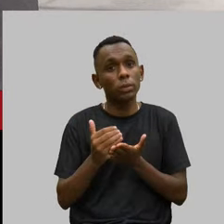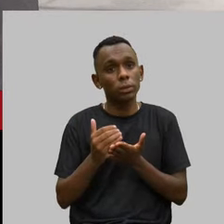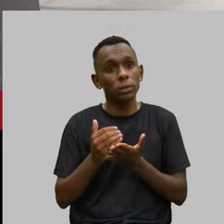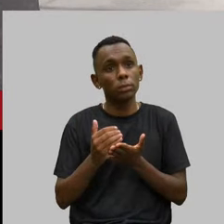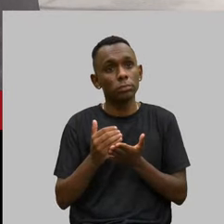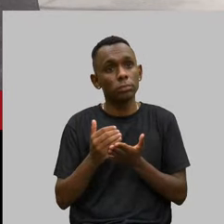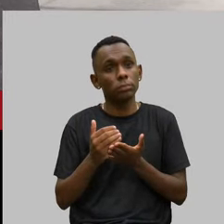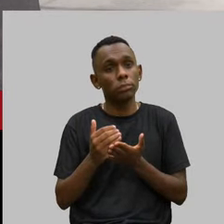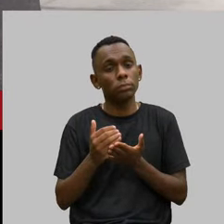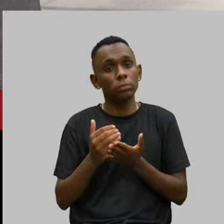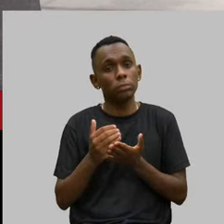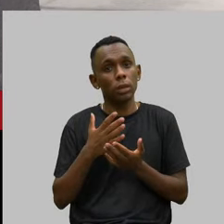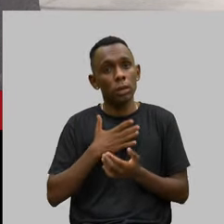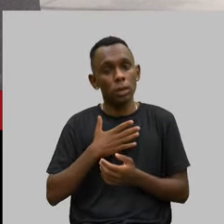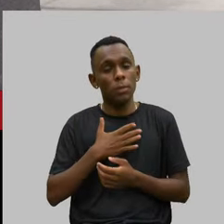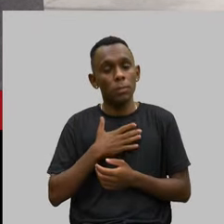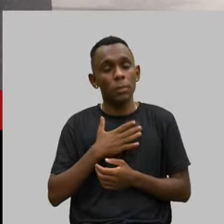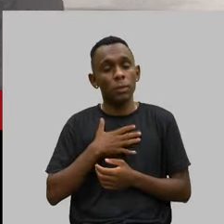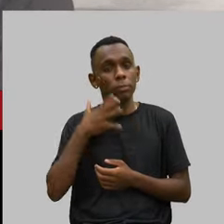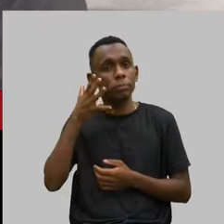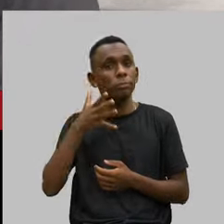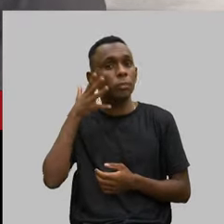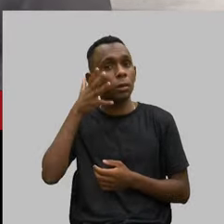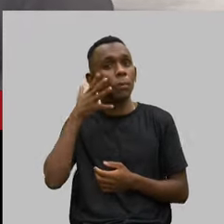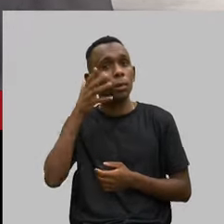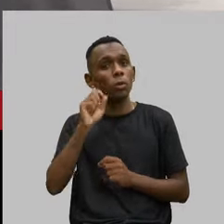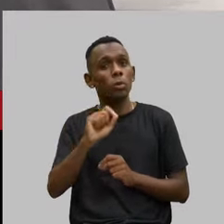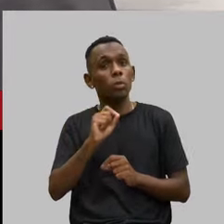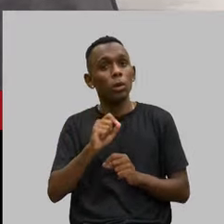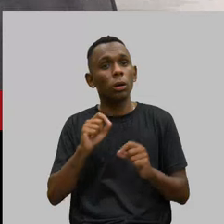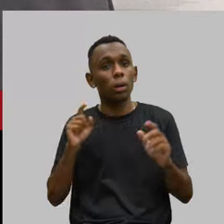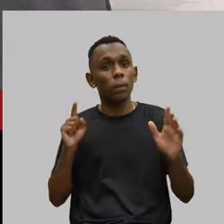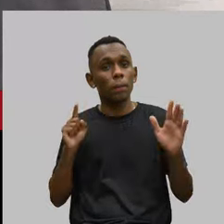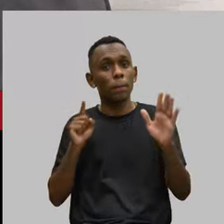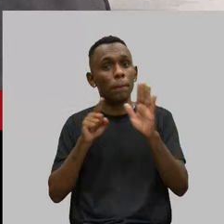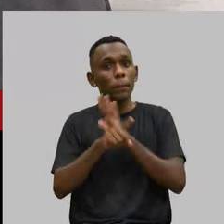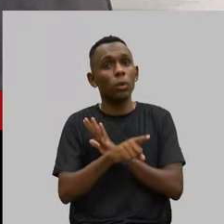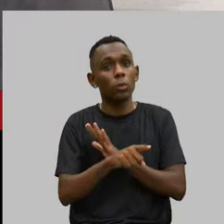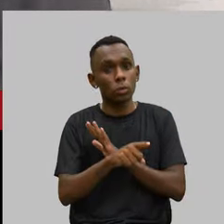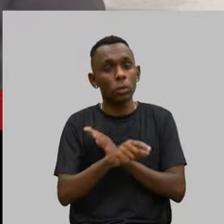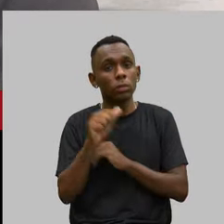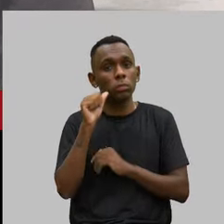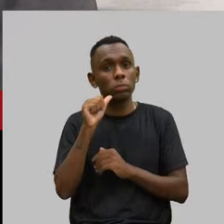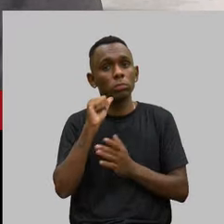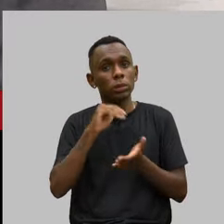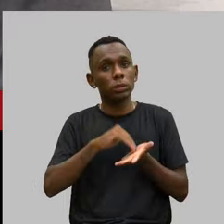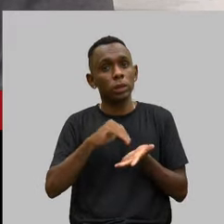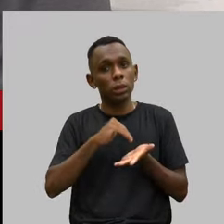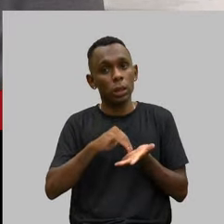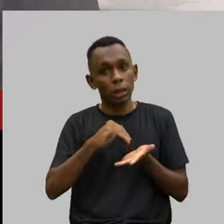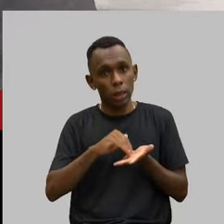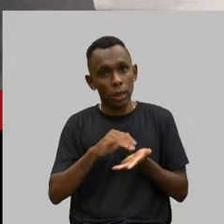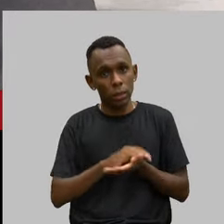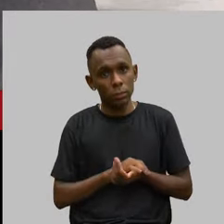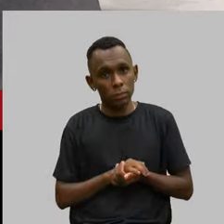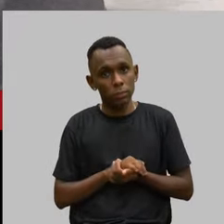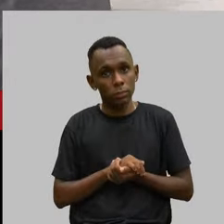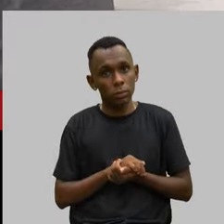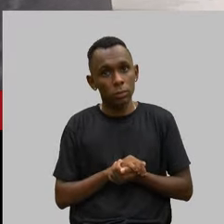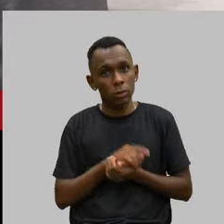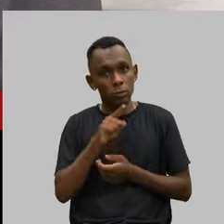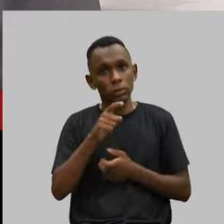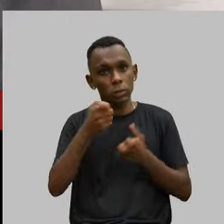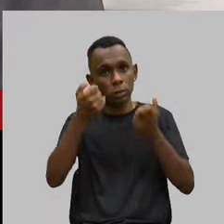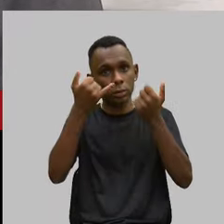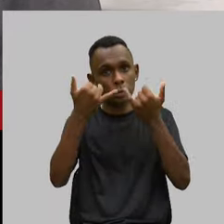fala eh fazendo uma pergunta aqui à nossa secretária tá você falou